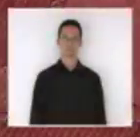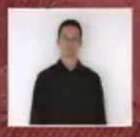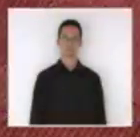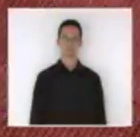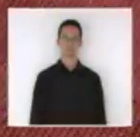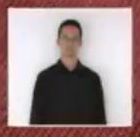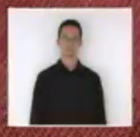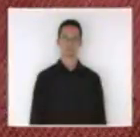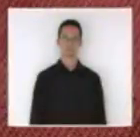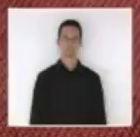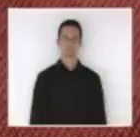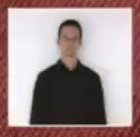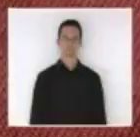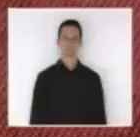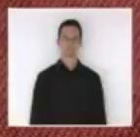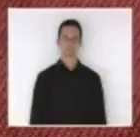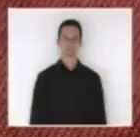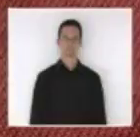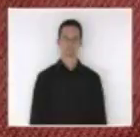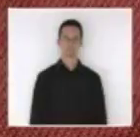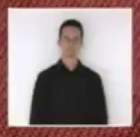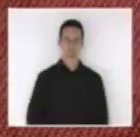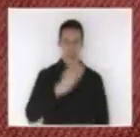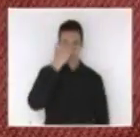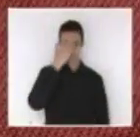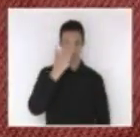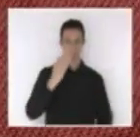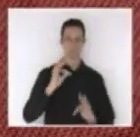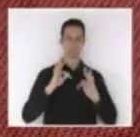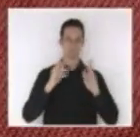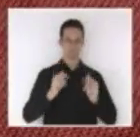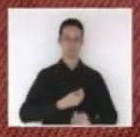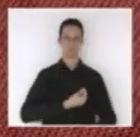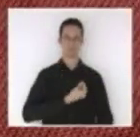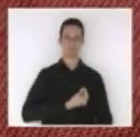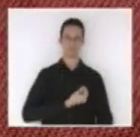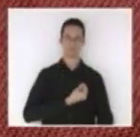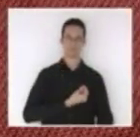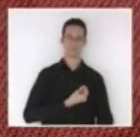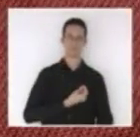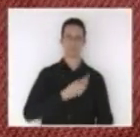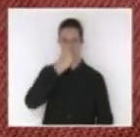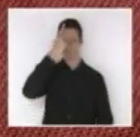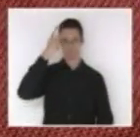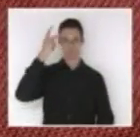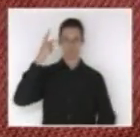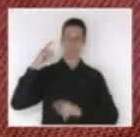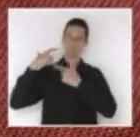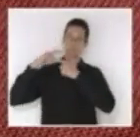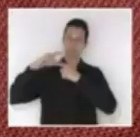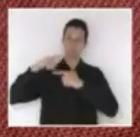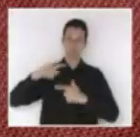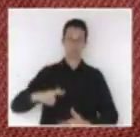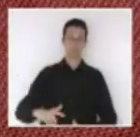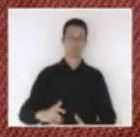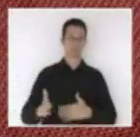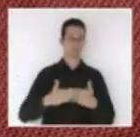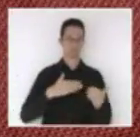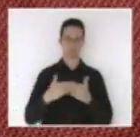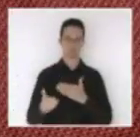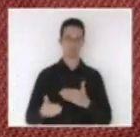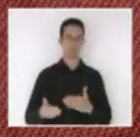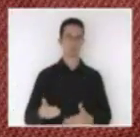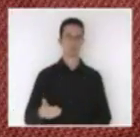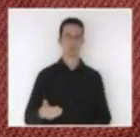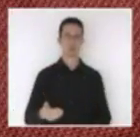Ei, ei. Agradecendo a todos, então, todos os presentes, os amigos tradicionalistas, independente